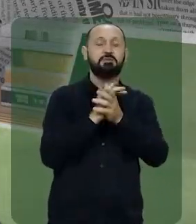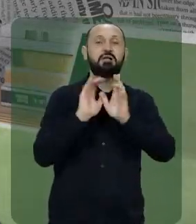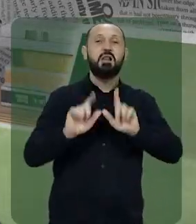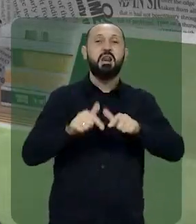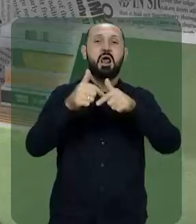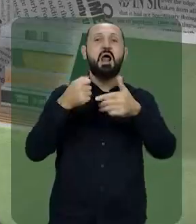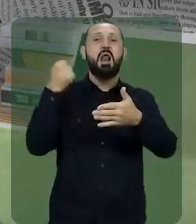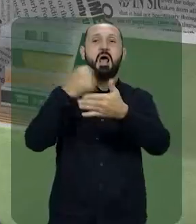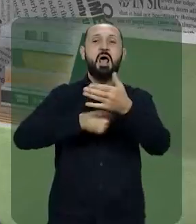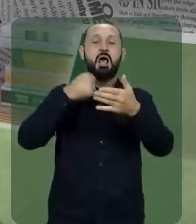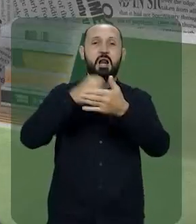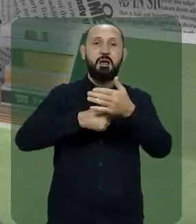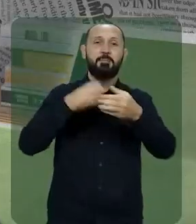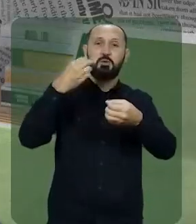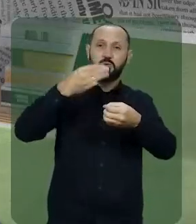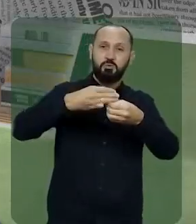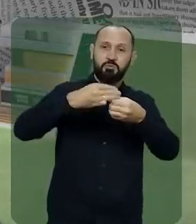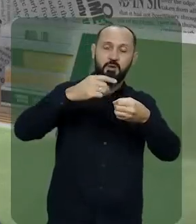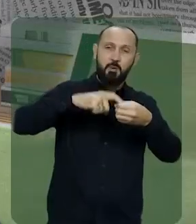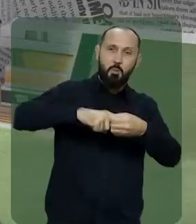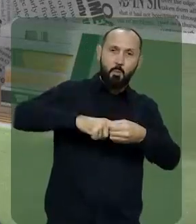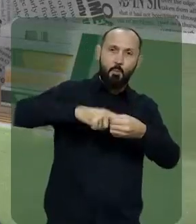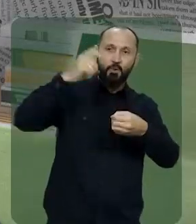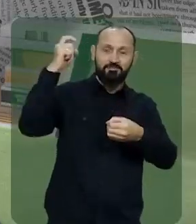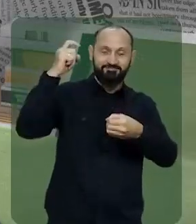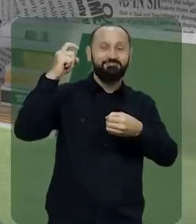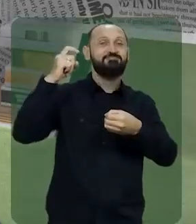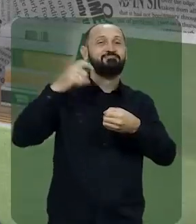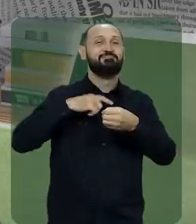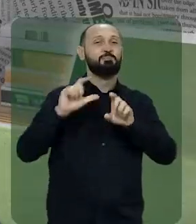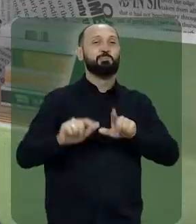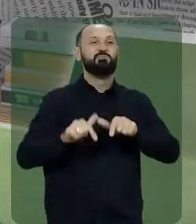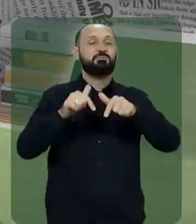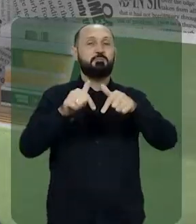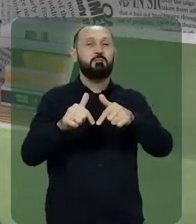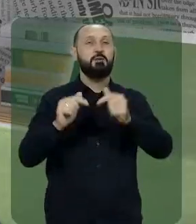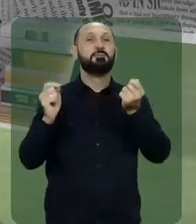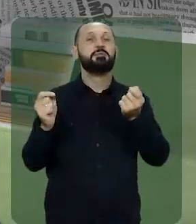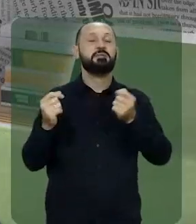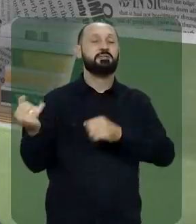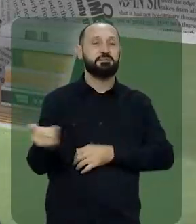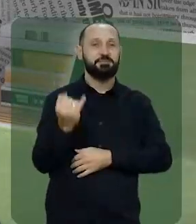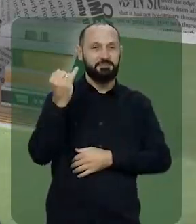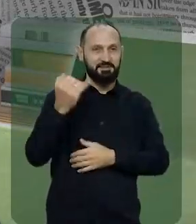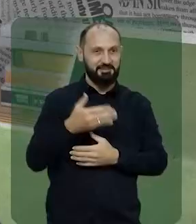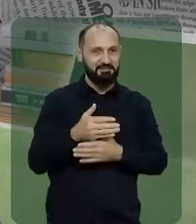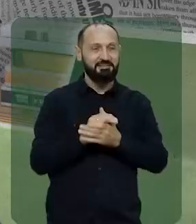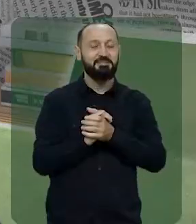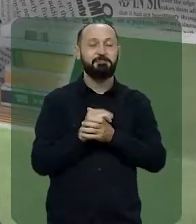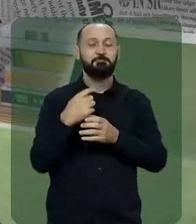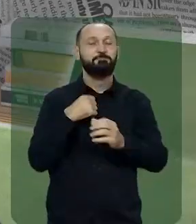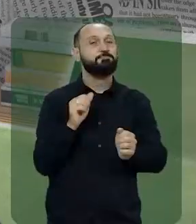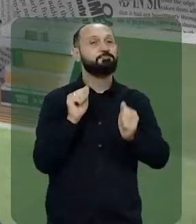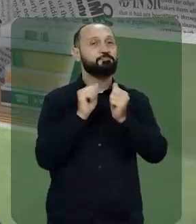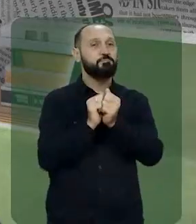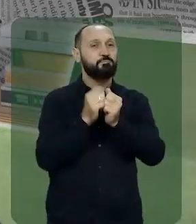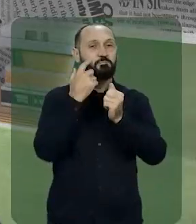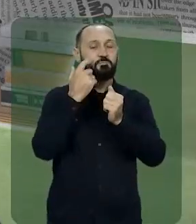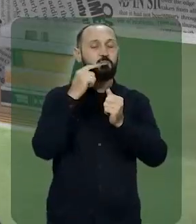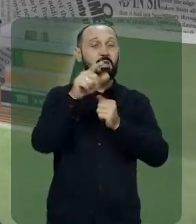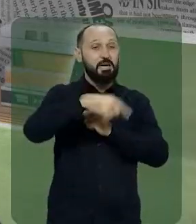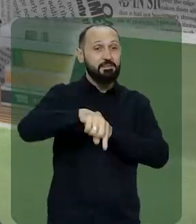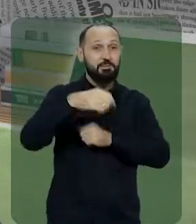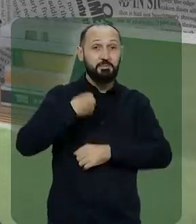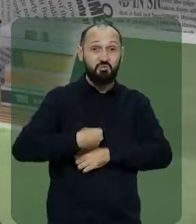pela emancipação do município. Foi uma luta muito importante, que envolveu todos aqueles que